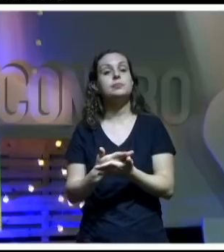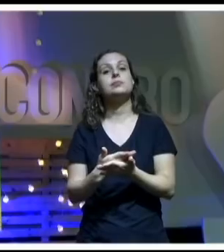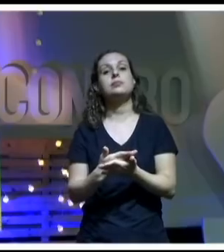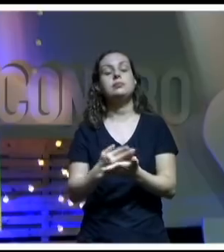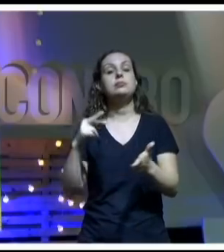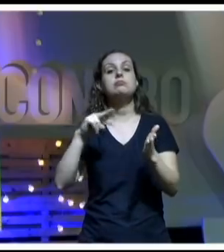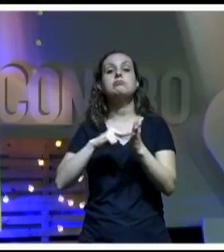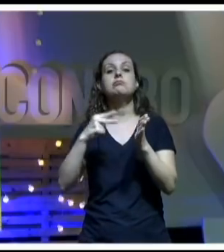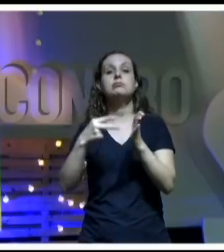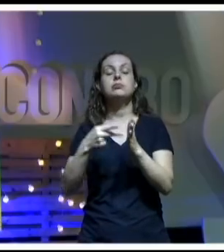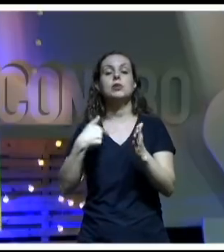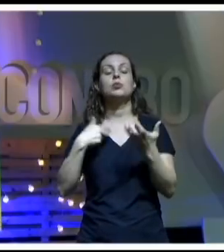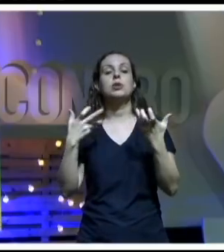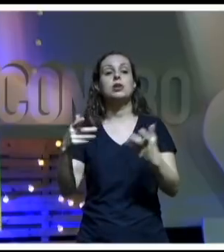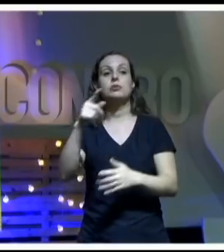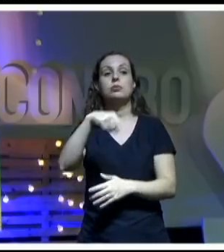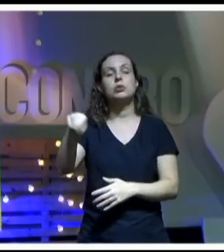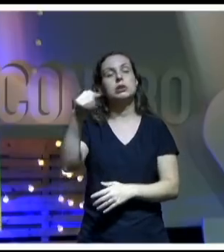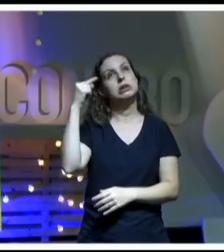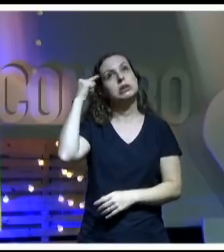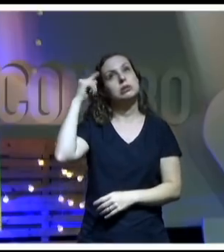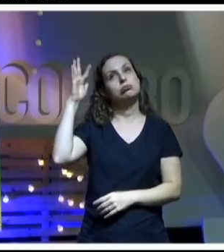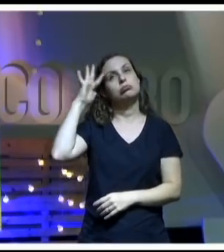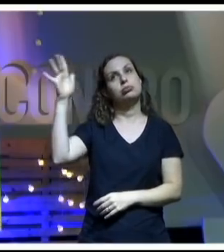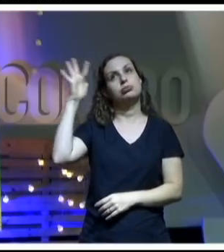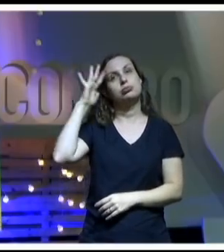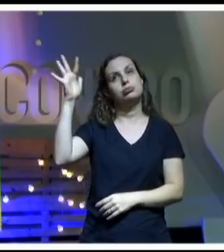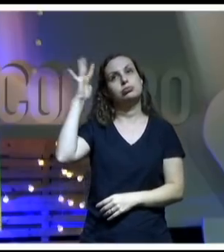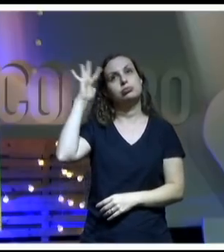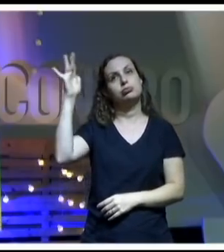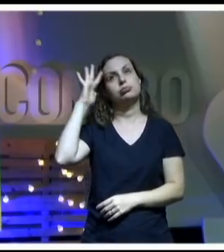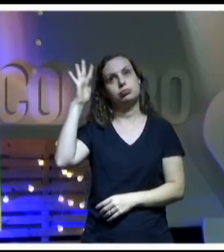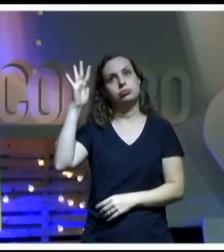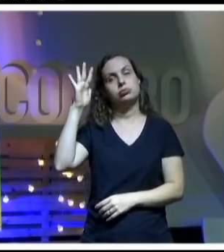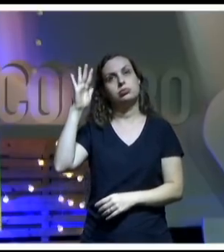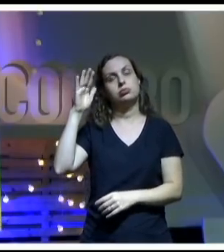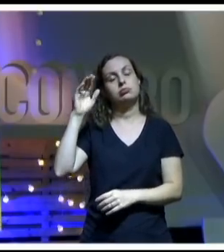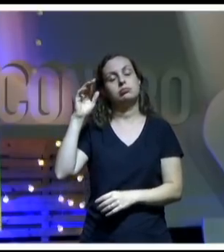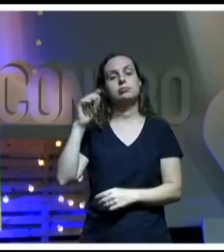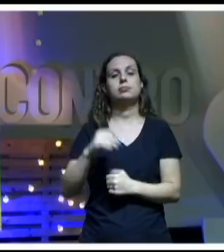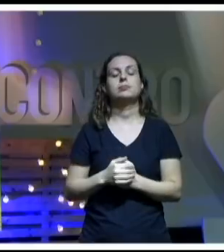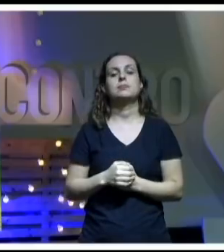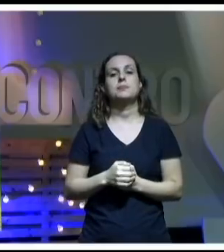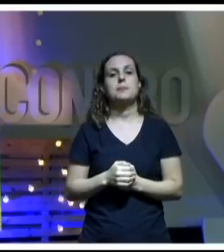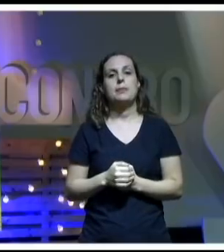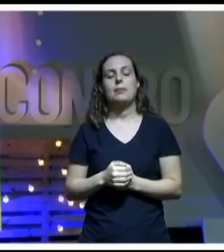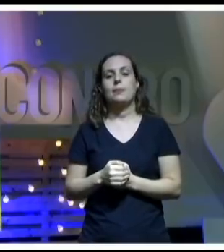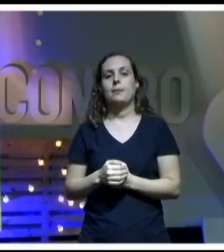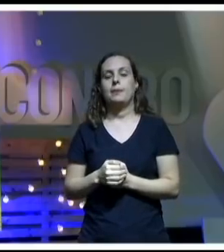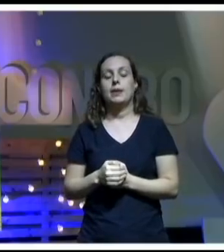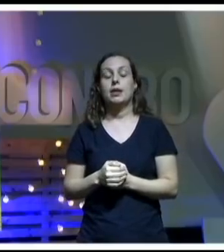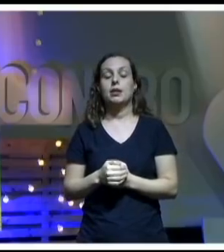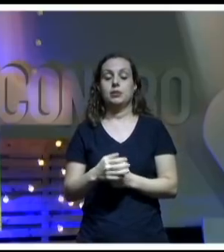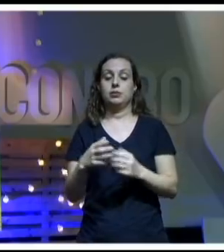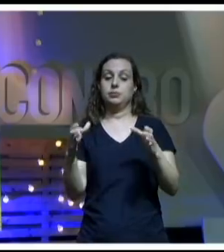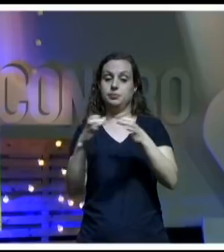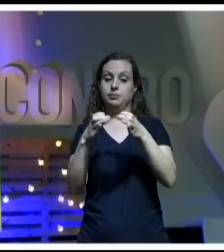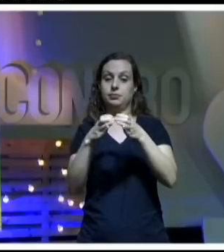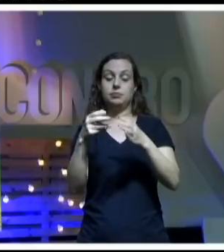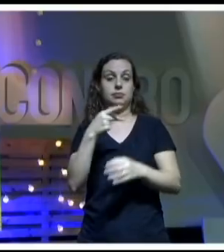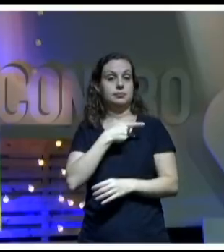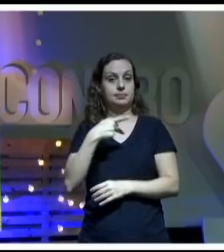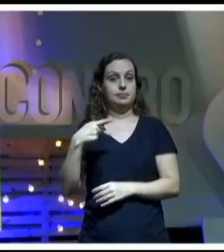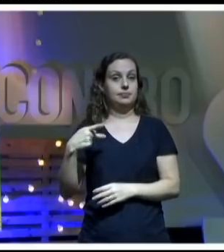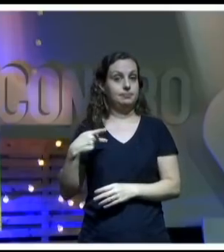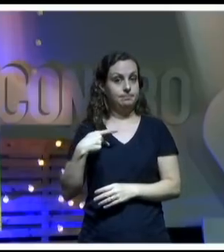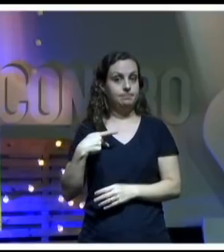significa que eu quero dizer sai daqui desafiado e desafiada significa que a comunidade pastoral tomada